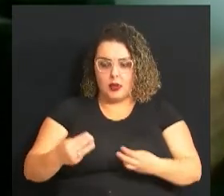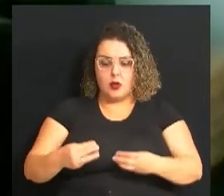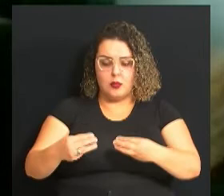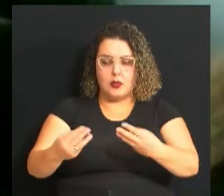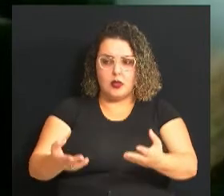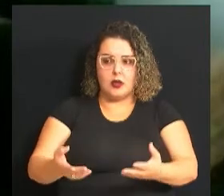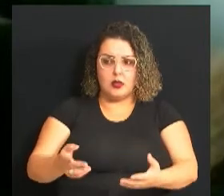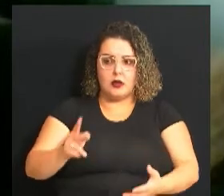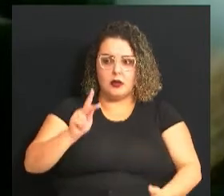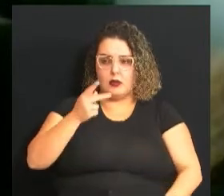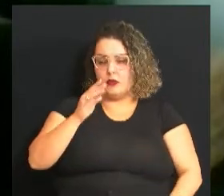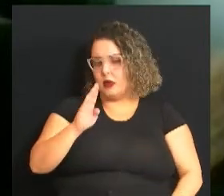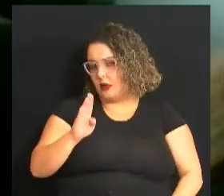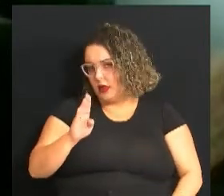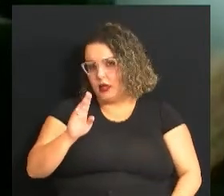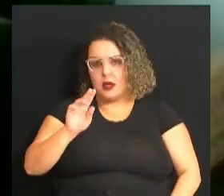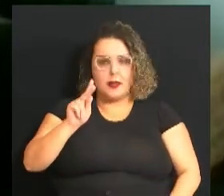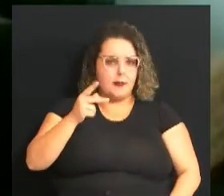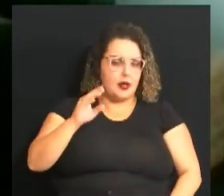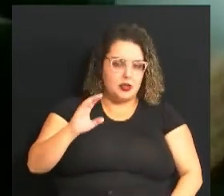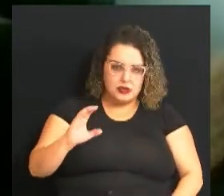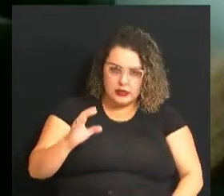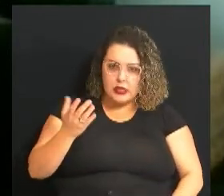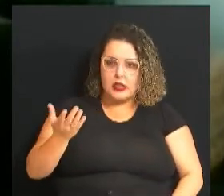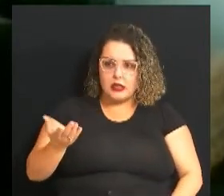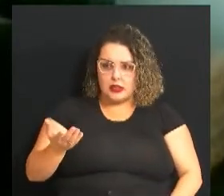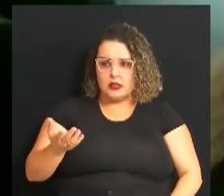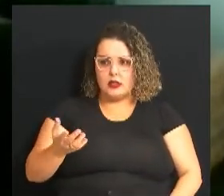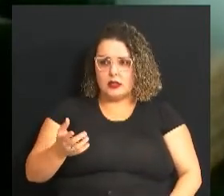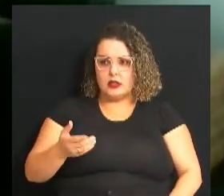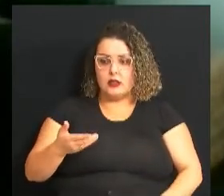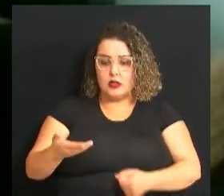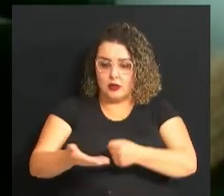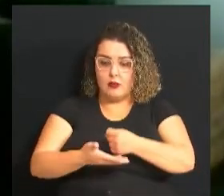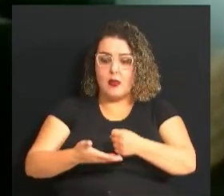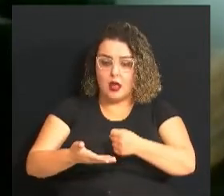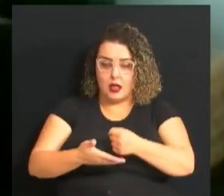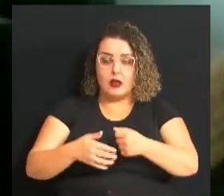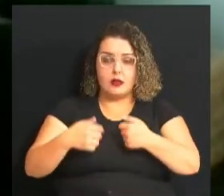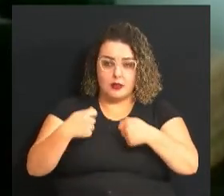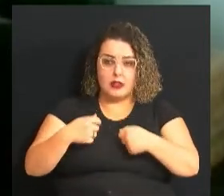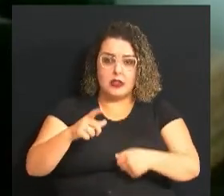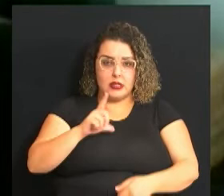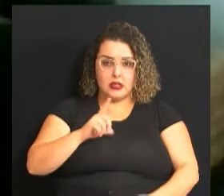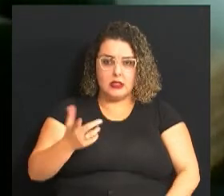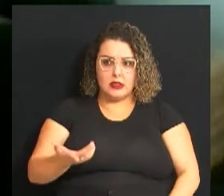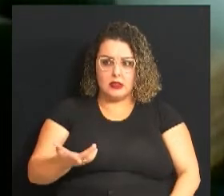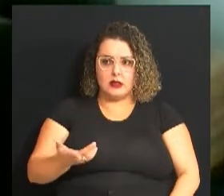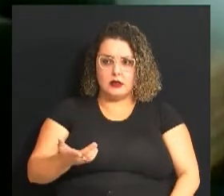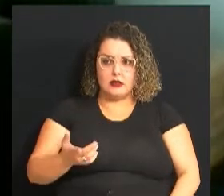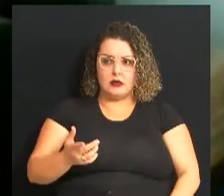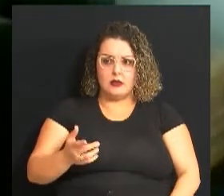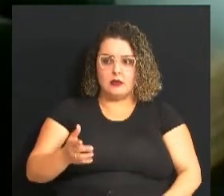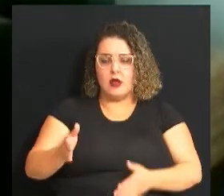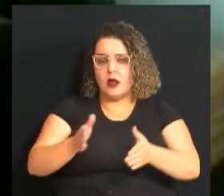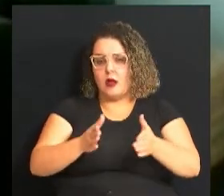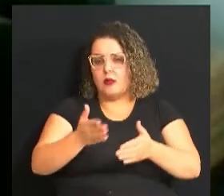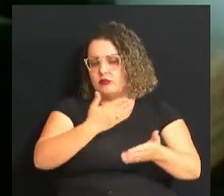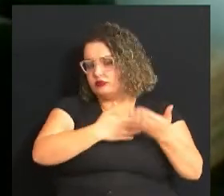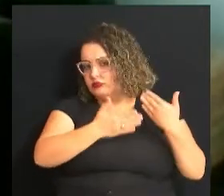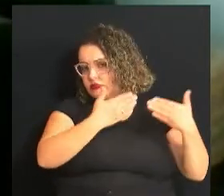hepatite B, como hepatite C, então são cuidados fundamentais que a gente tem. E há pouco tempo atrás,